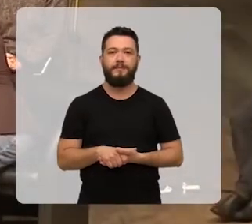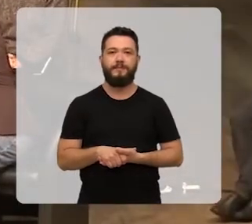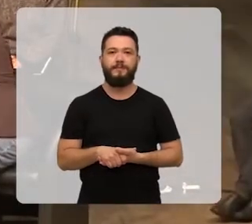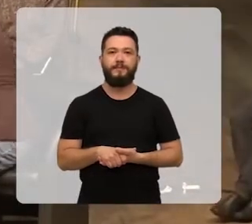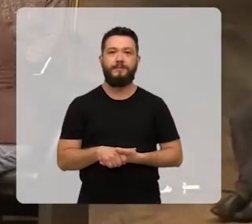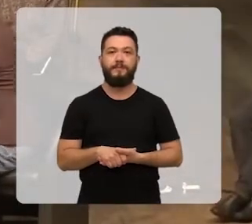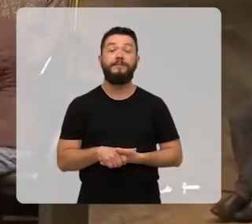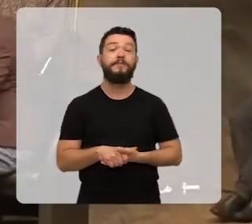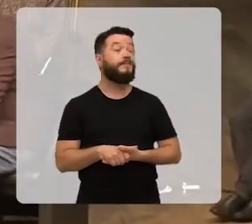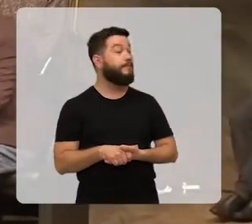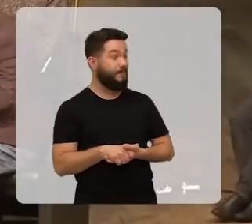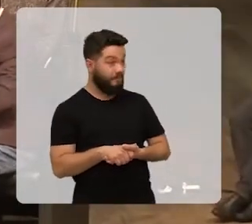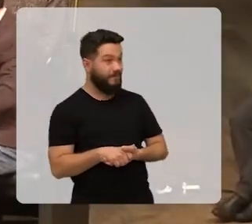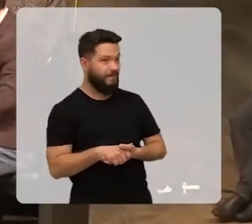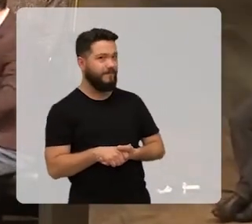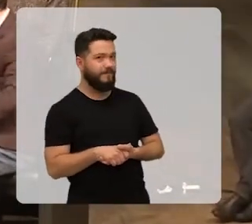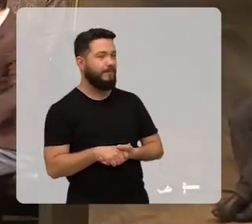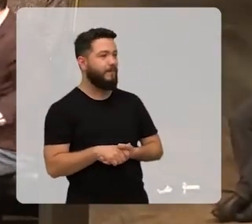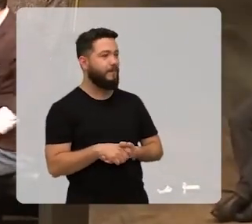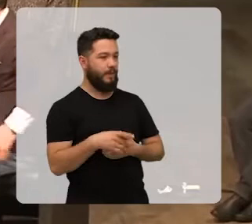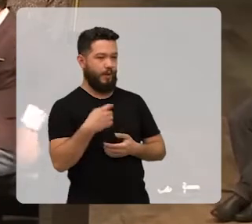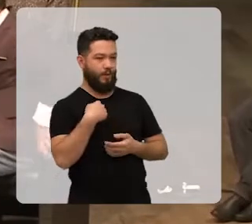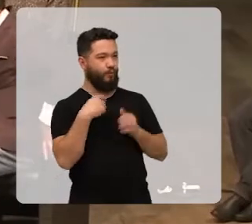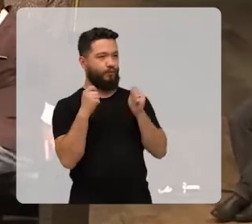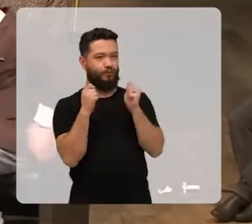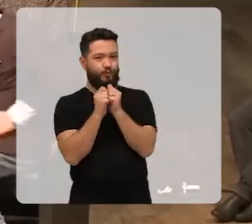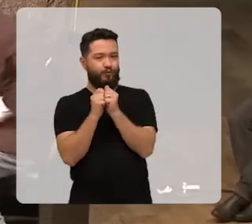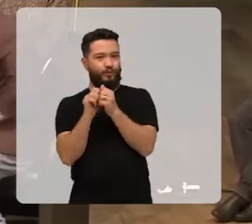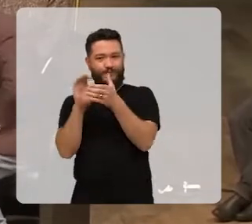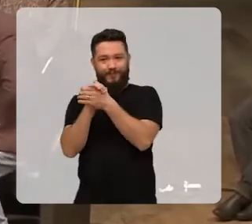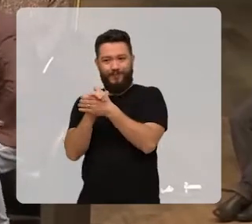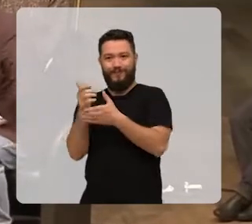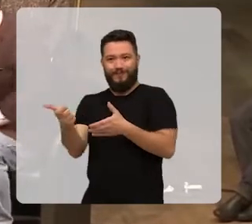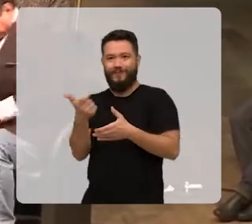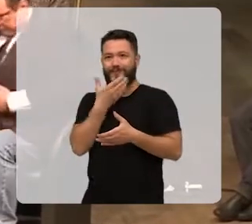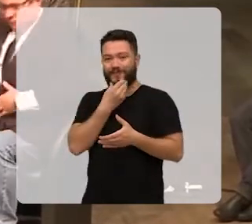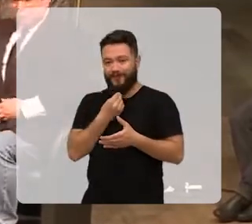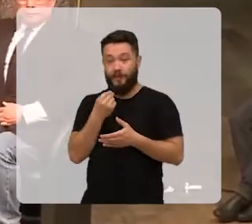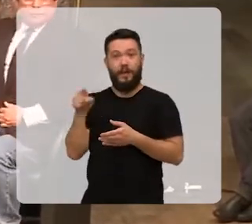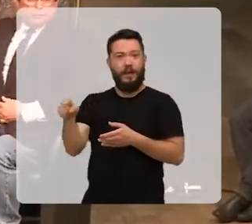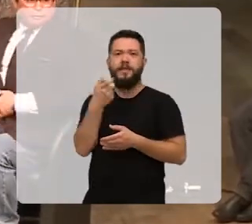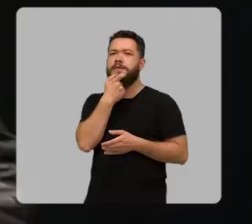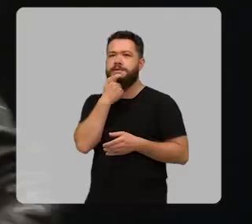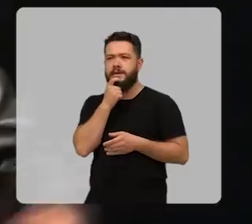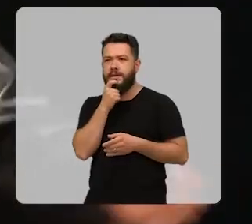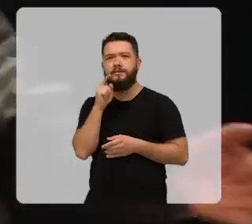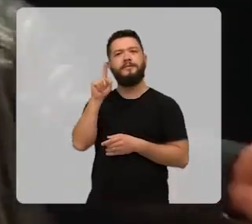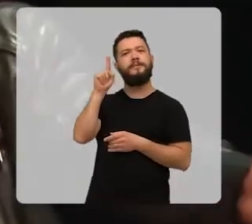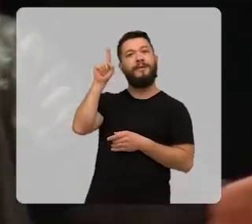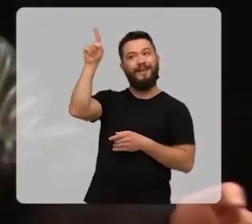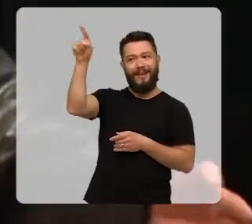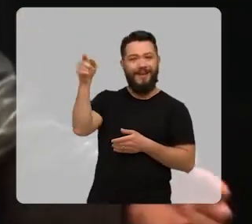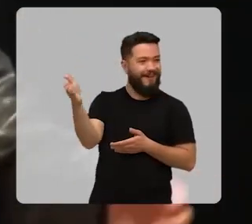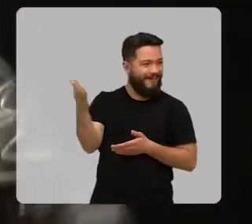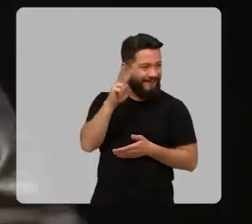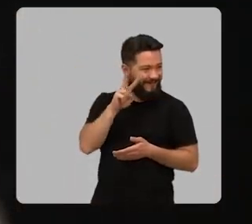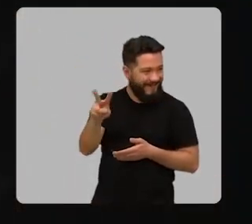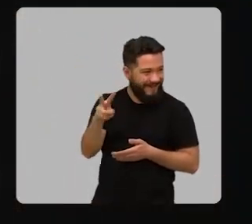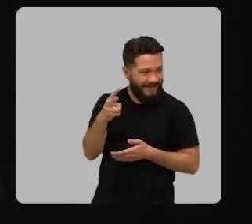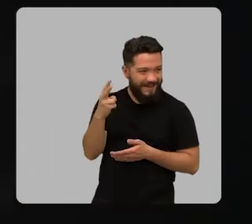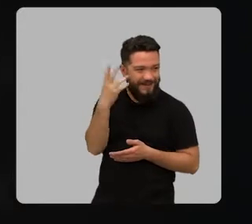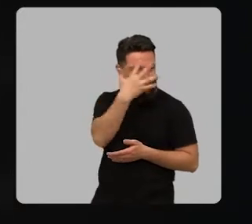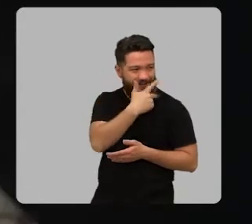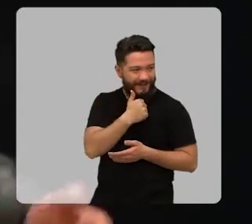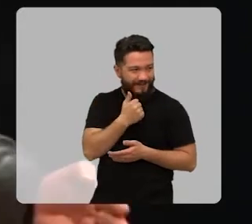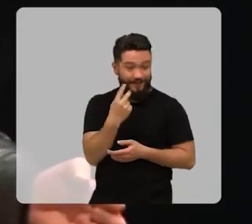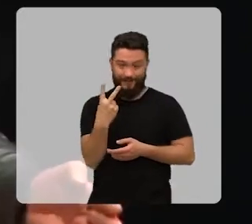na net eu estou com meu marido David que é inglês da Inglaterra olha que bonito meus dois